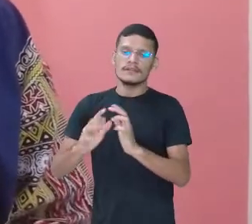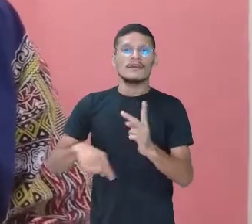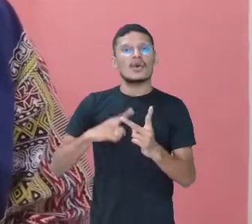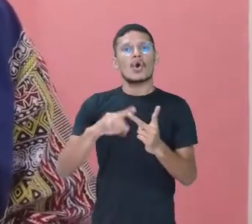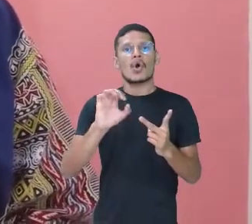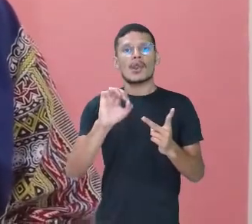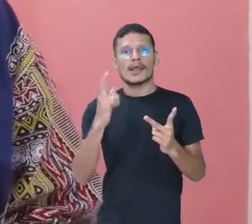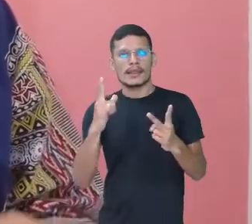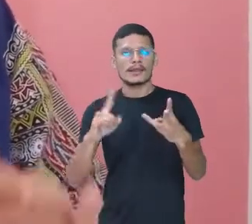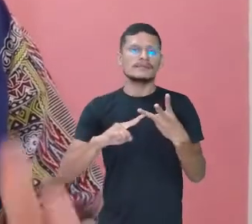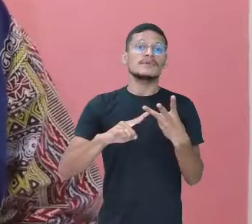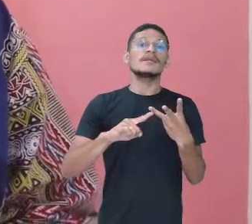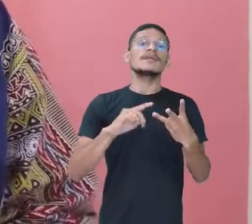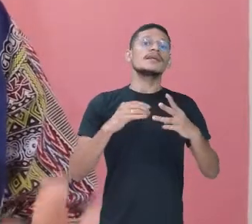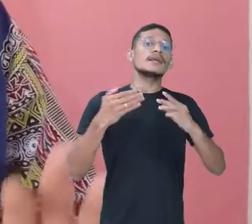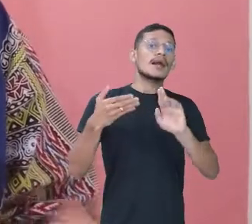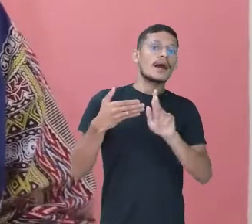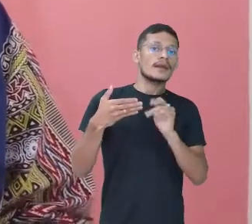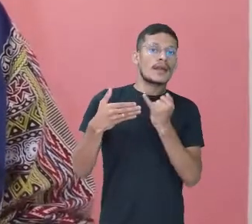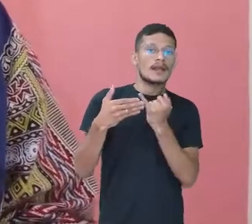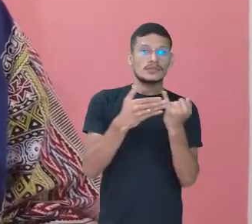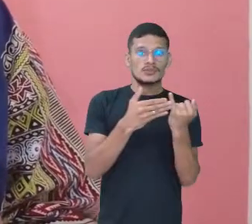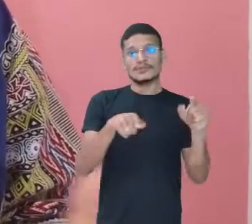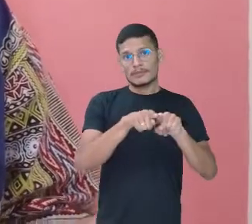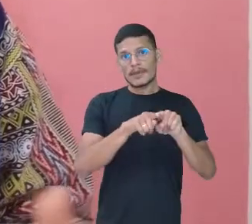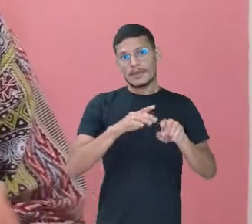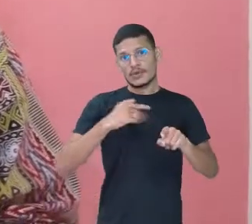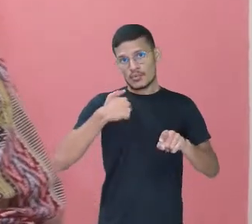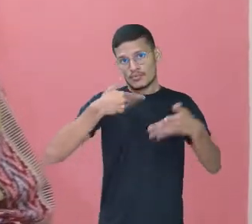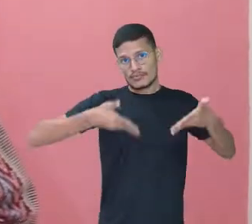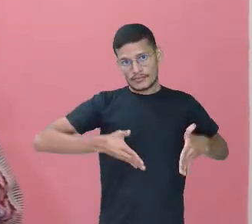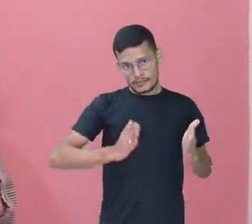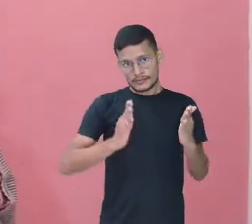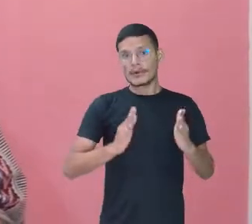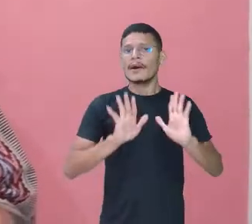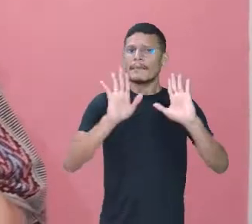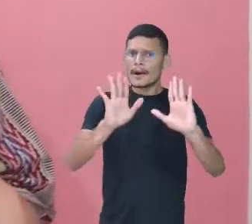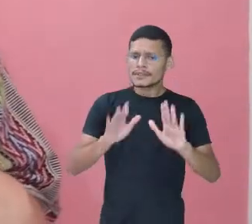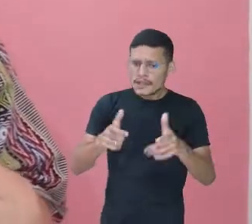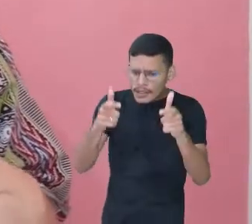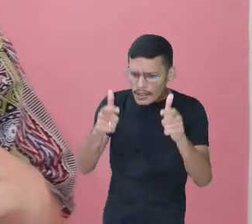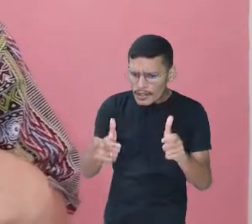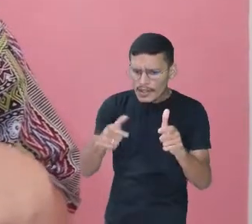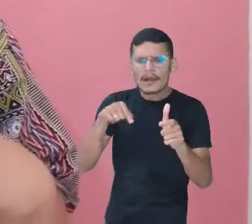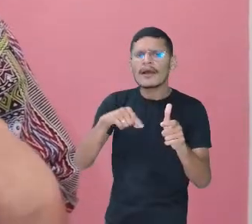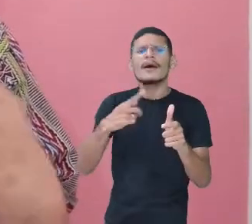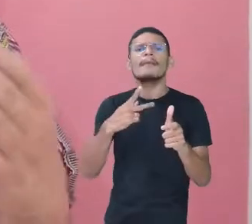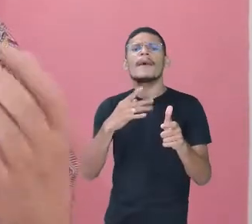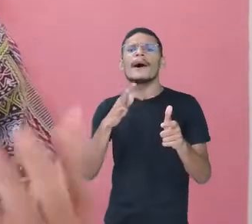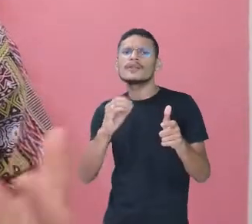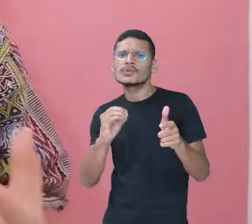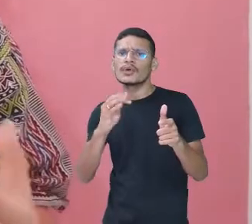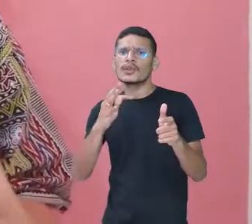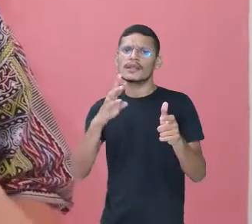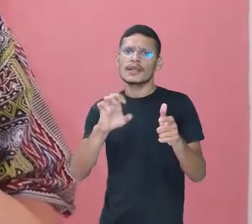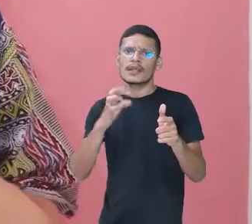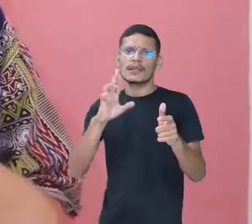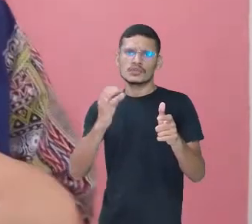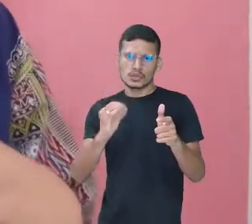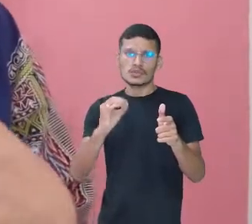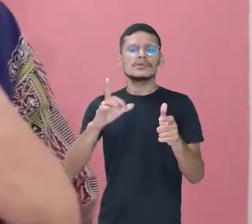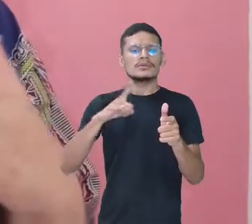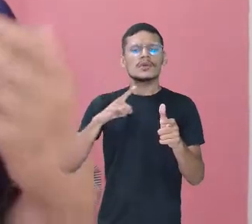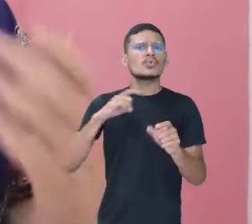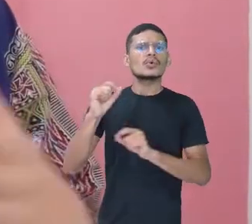terra natal. Então, o Pátio do Terço, ele hoje tem esse legado, né,